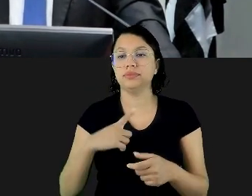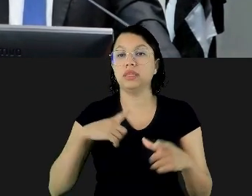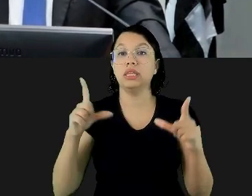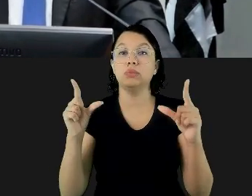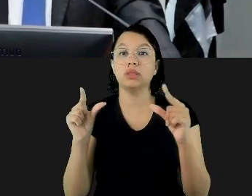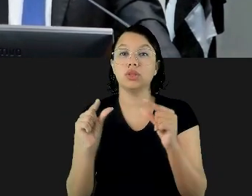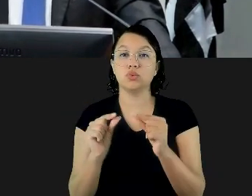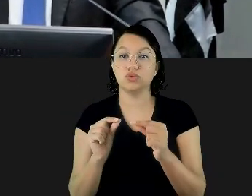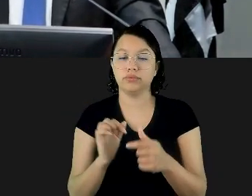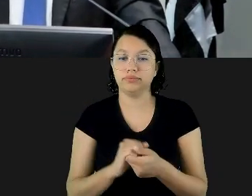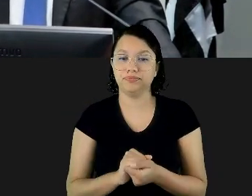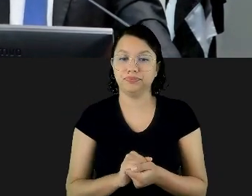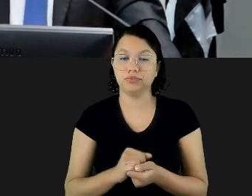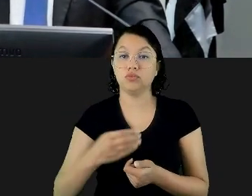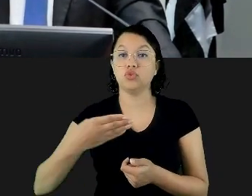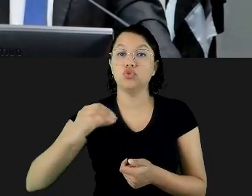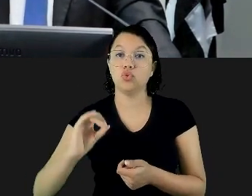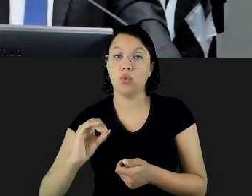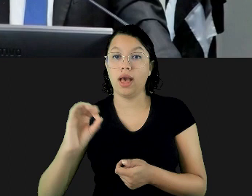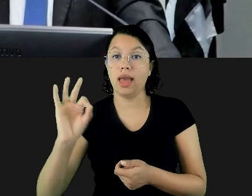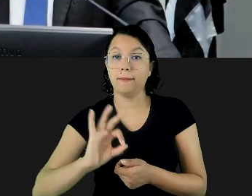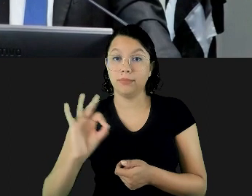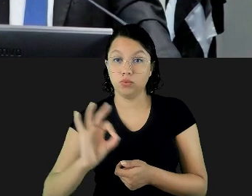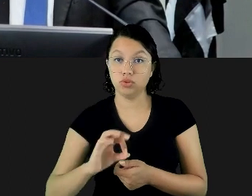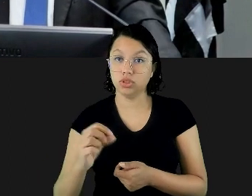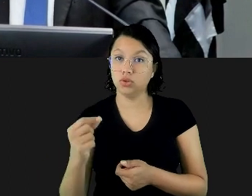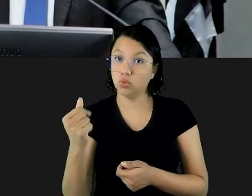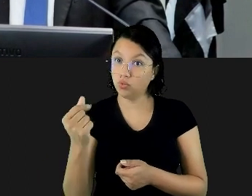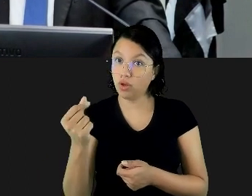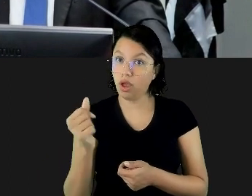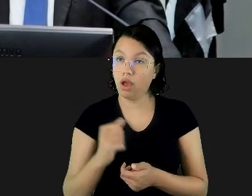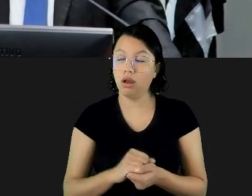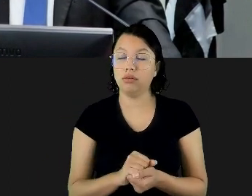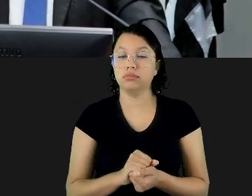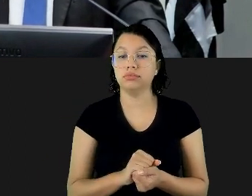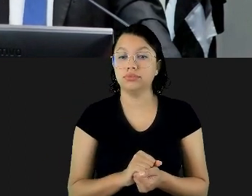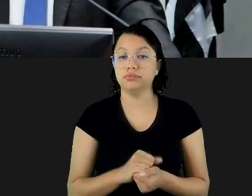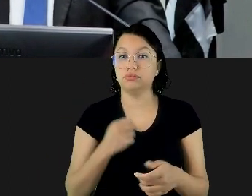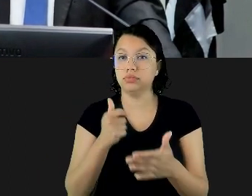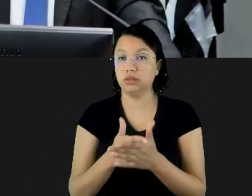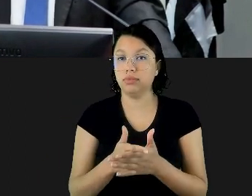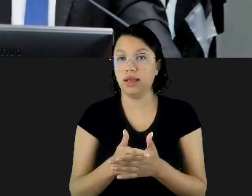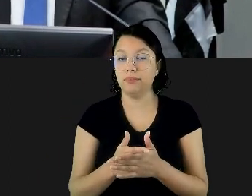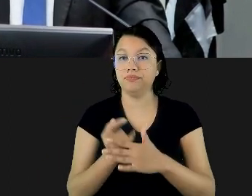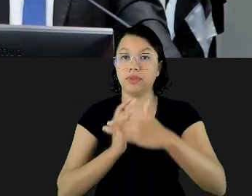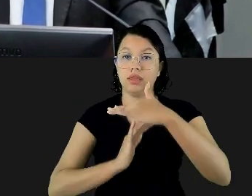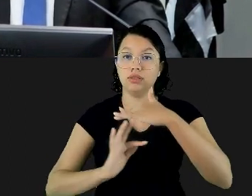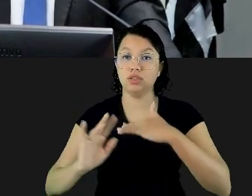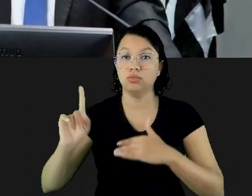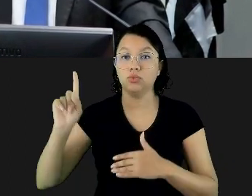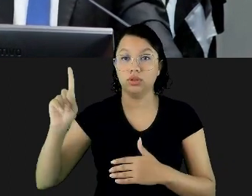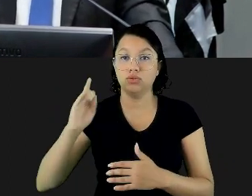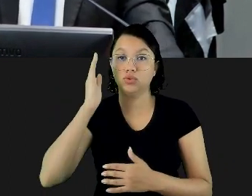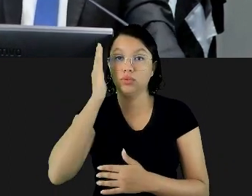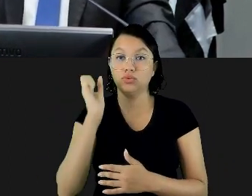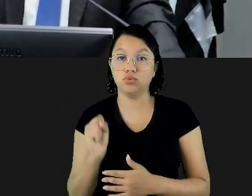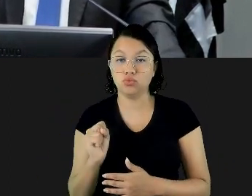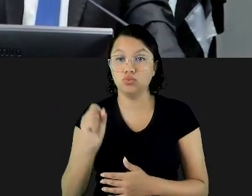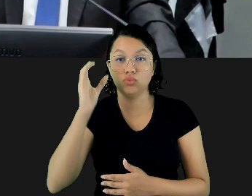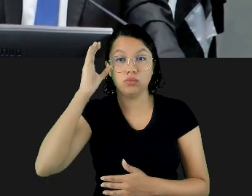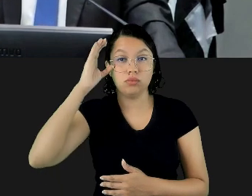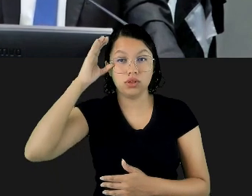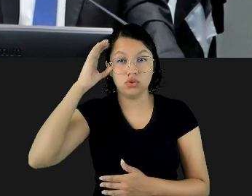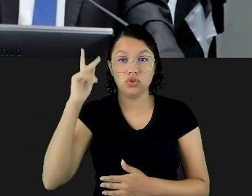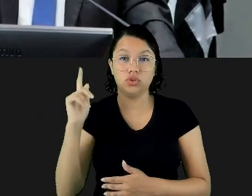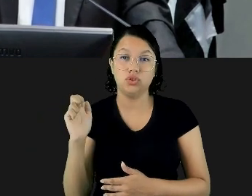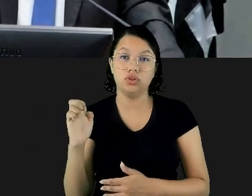de 40% nos custos. As exportações de Mato Grosso do Sul para China, Peru, Equador e